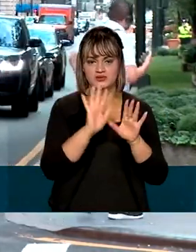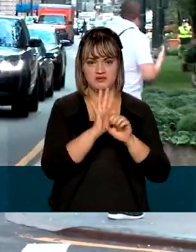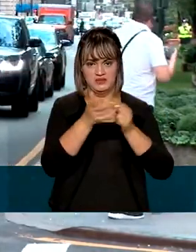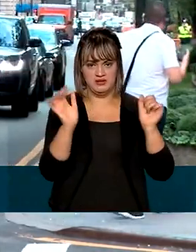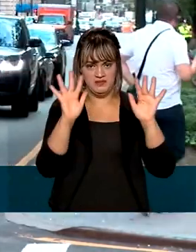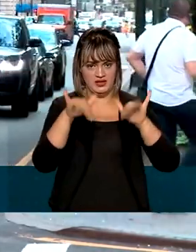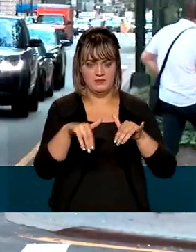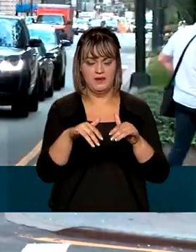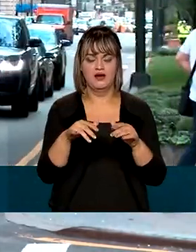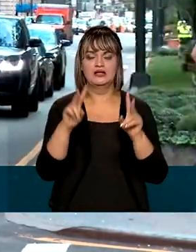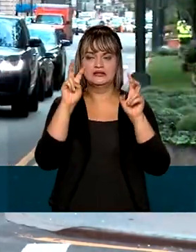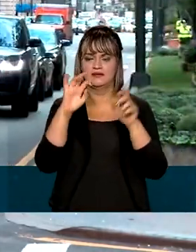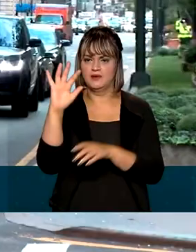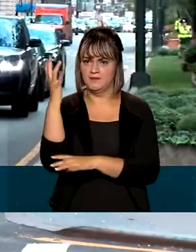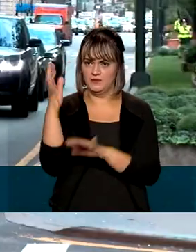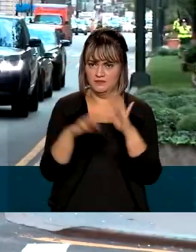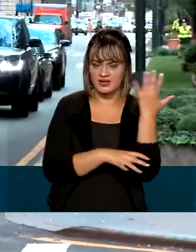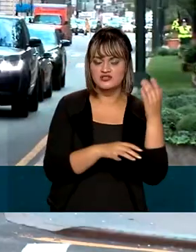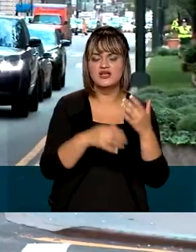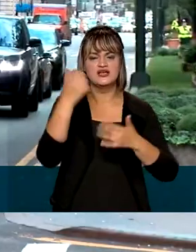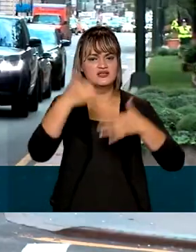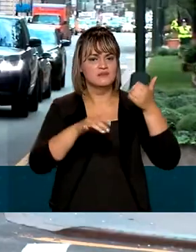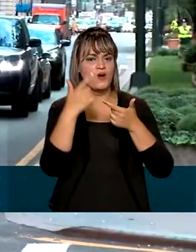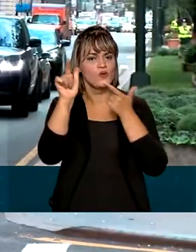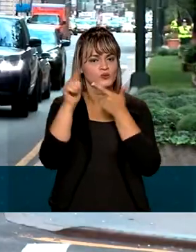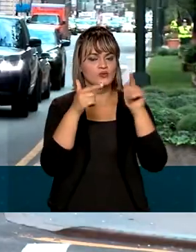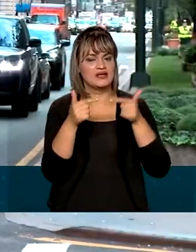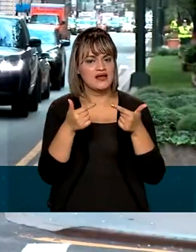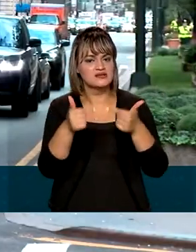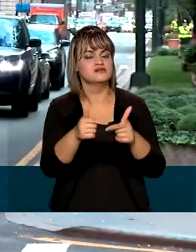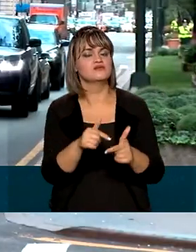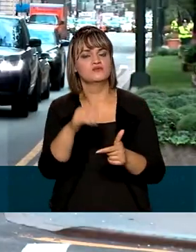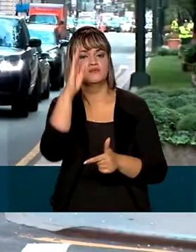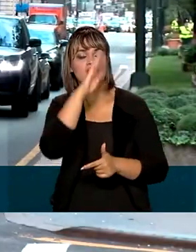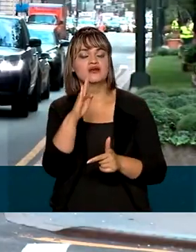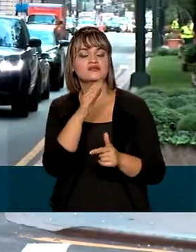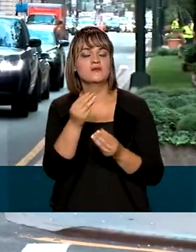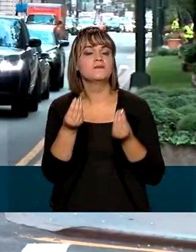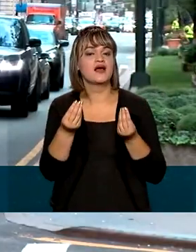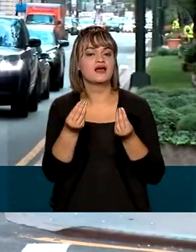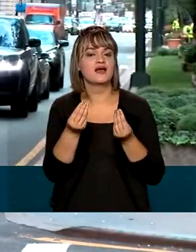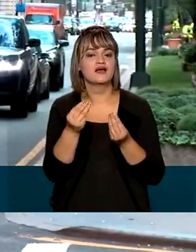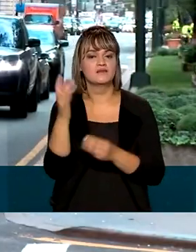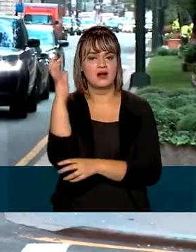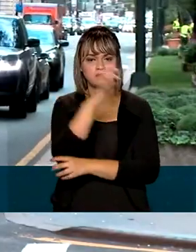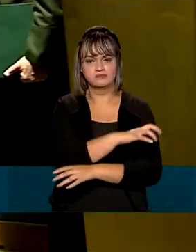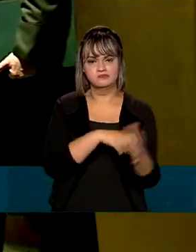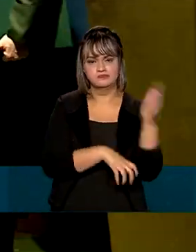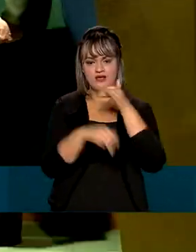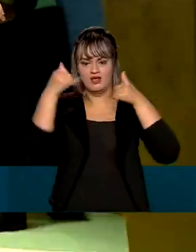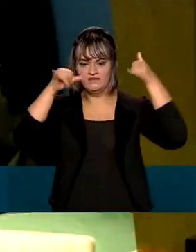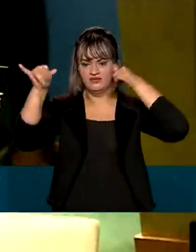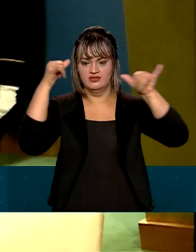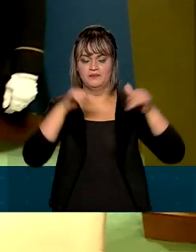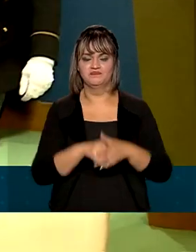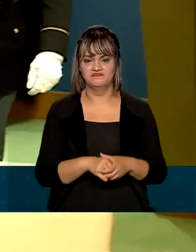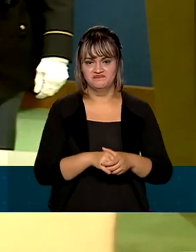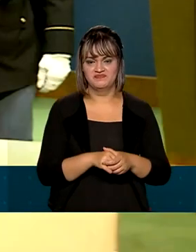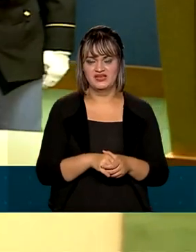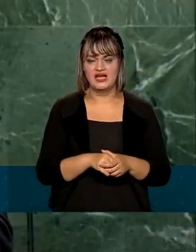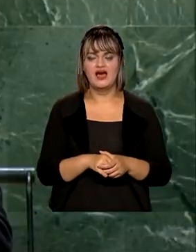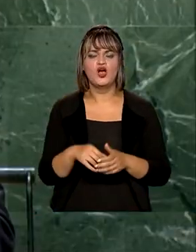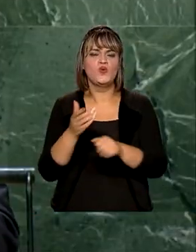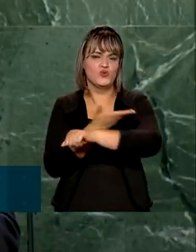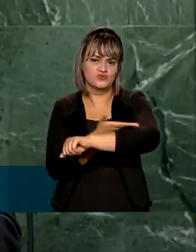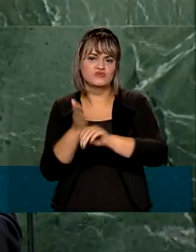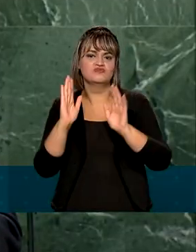pandemia meio ambiente e destacar a atuação do país no combate ao desmatamento tradicional